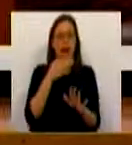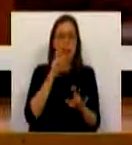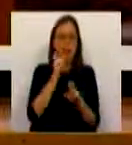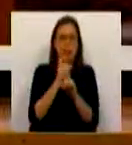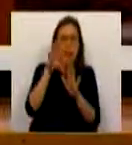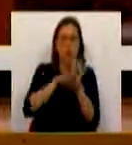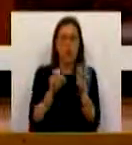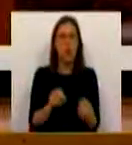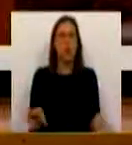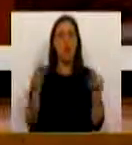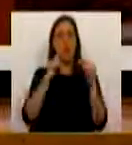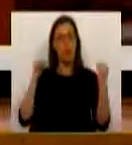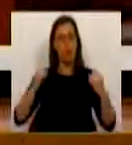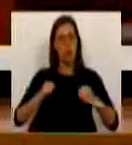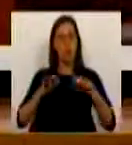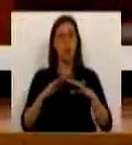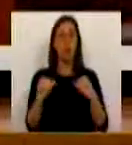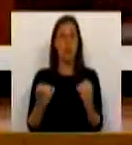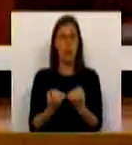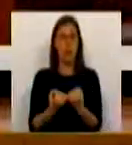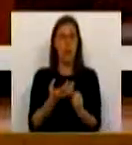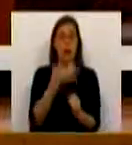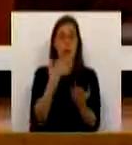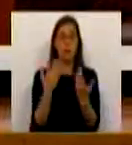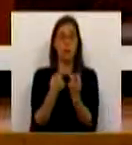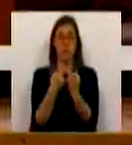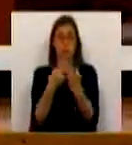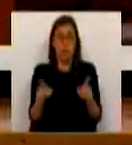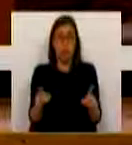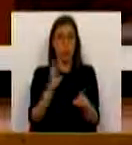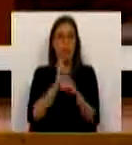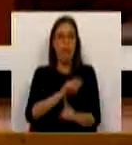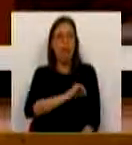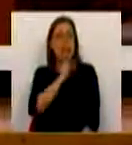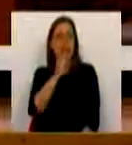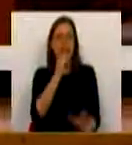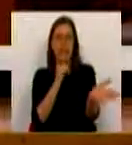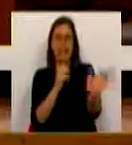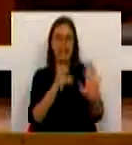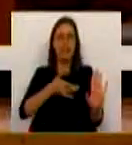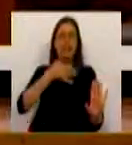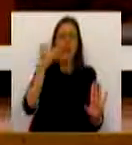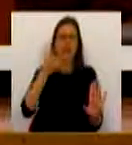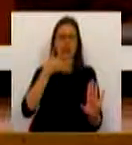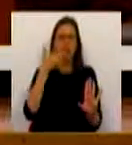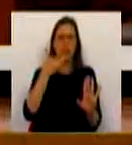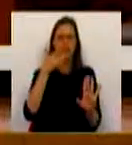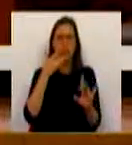condições para um novo consenso social que contrarie essa tendência excessiva